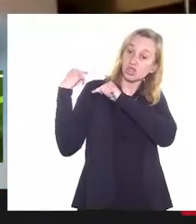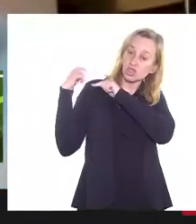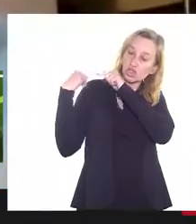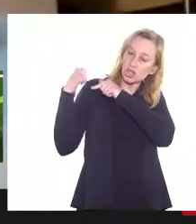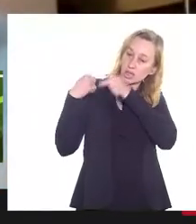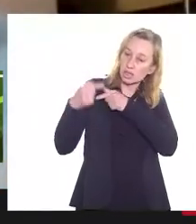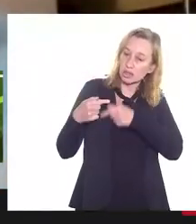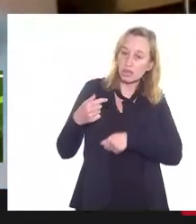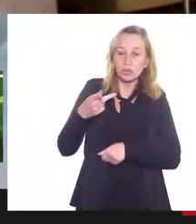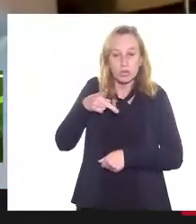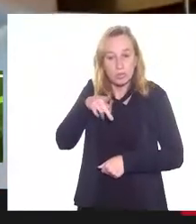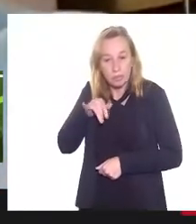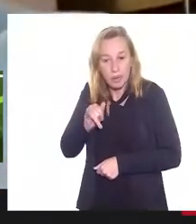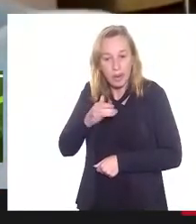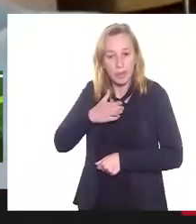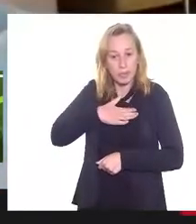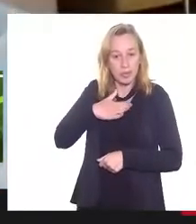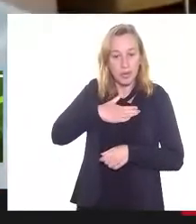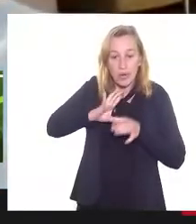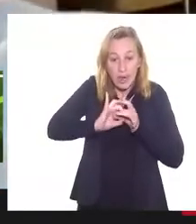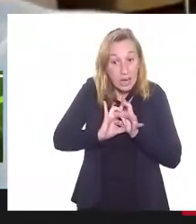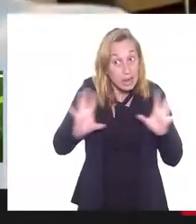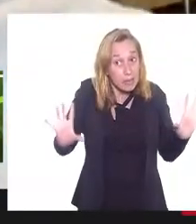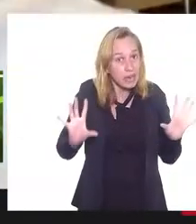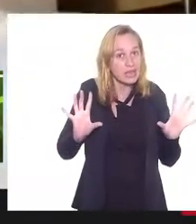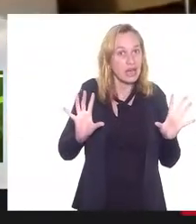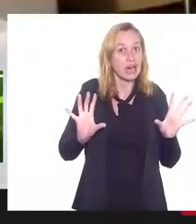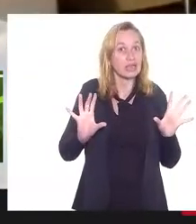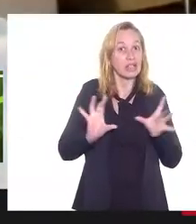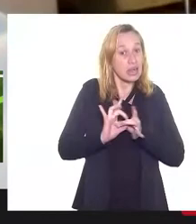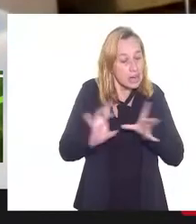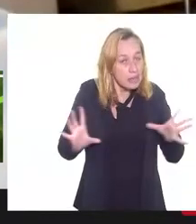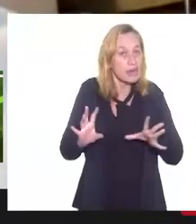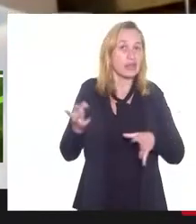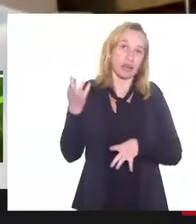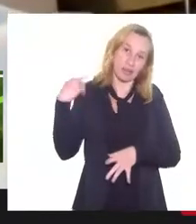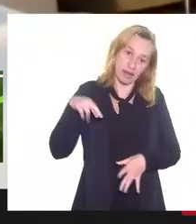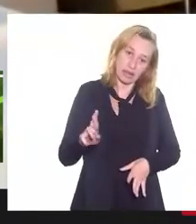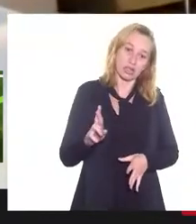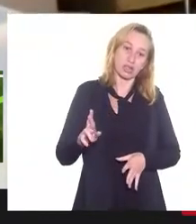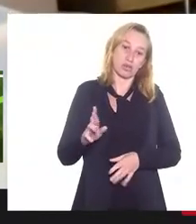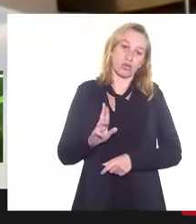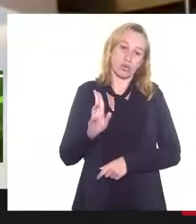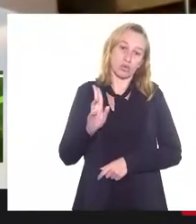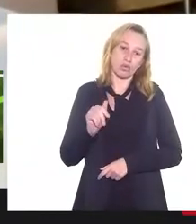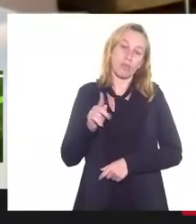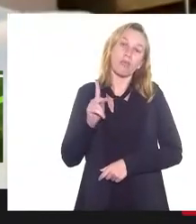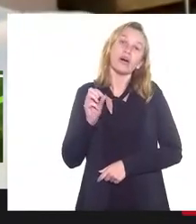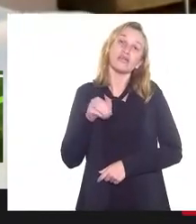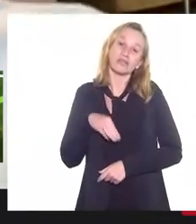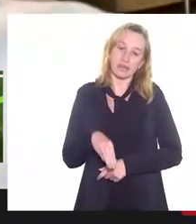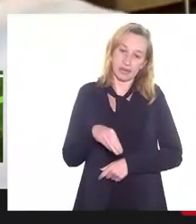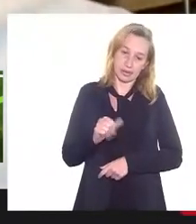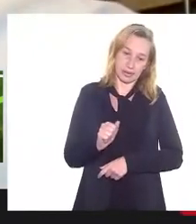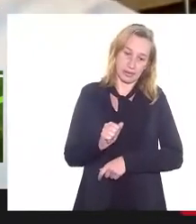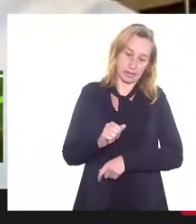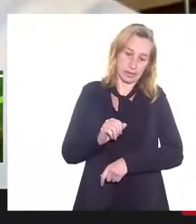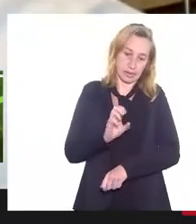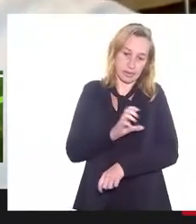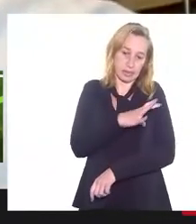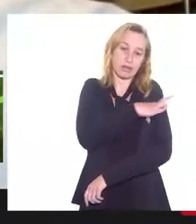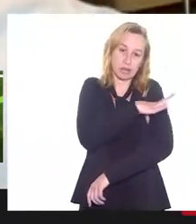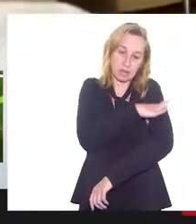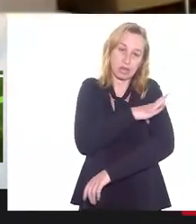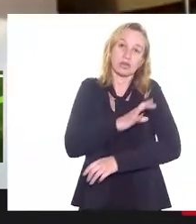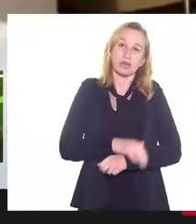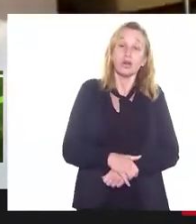brigava pela liberdade literal da religião, Umbanda e Candomblé. Da liberdade